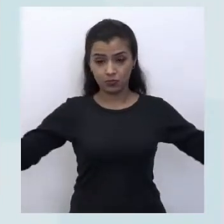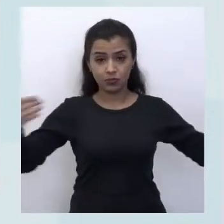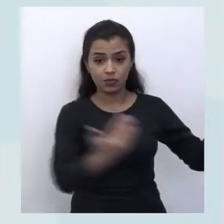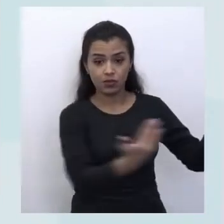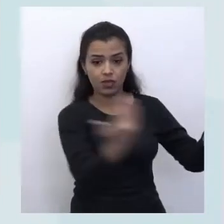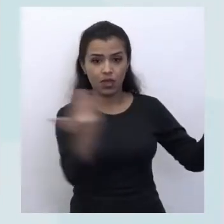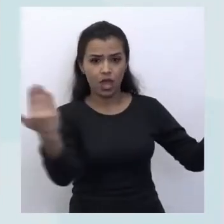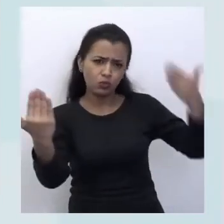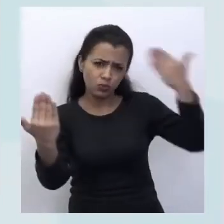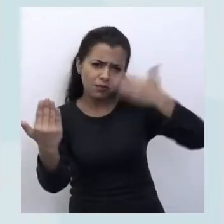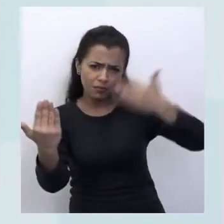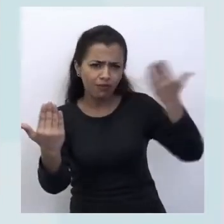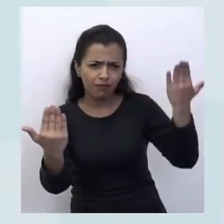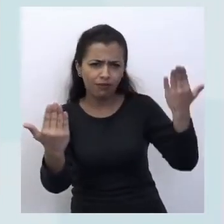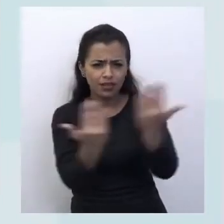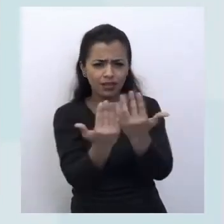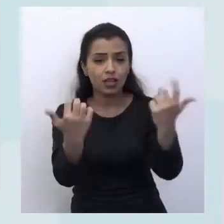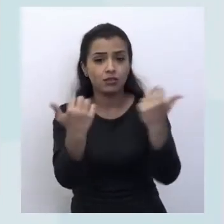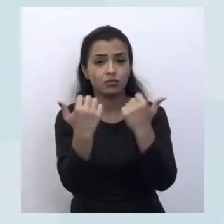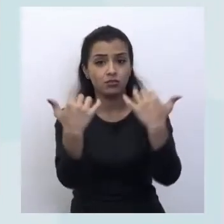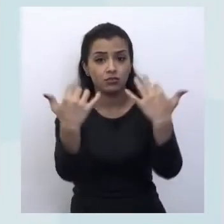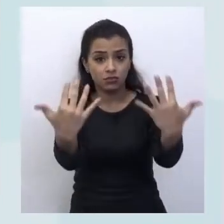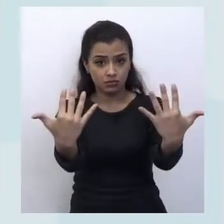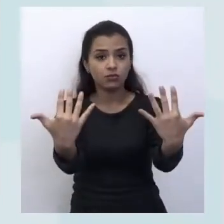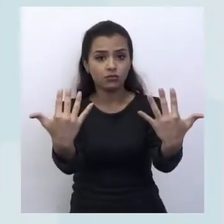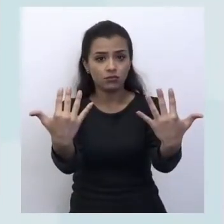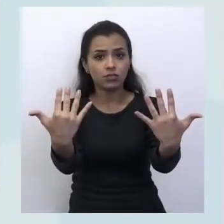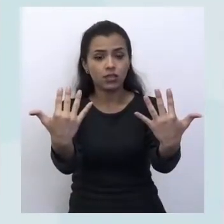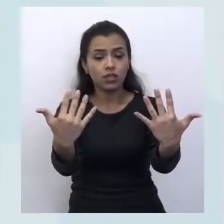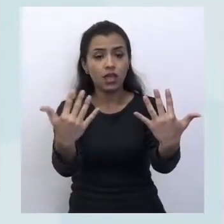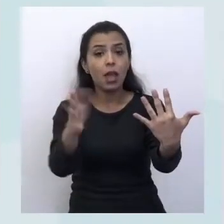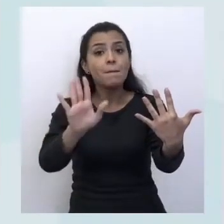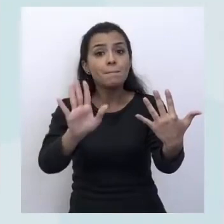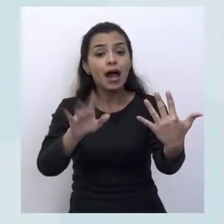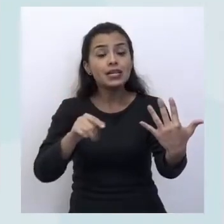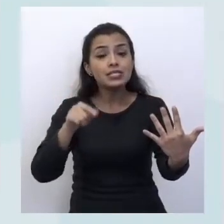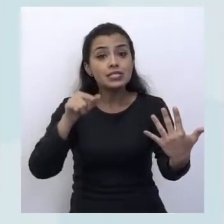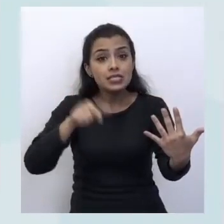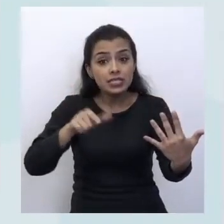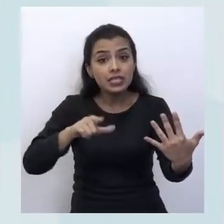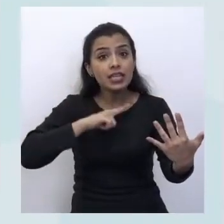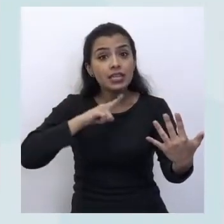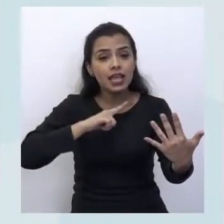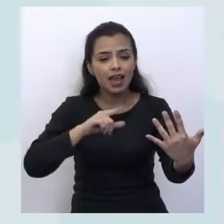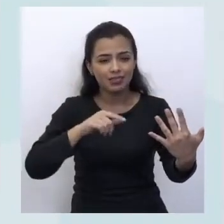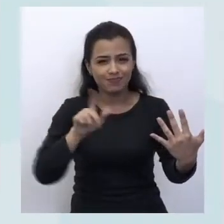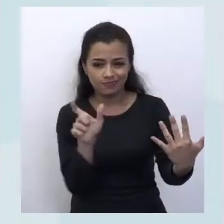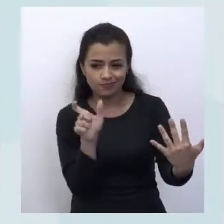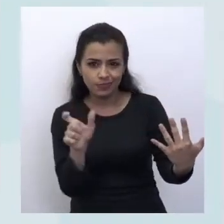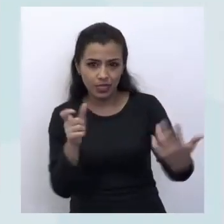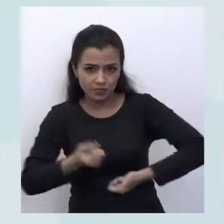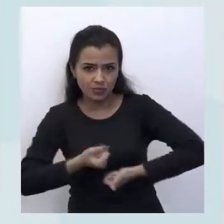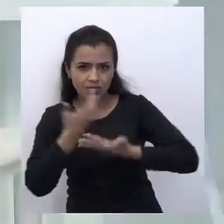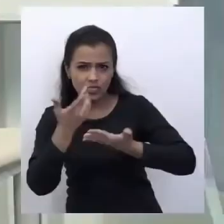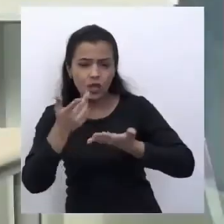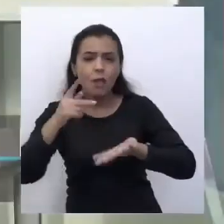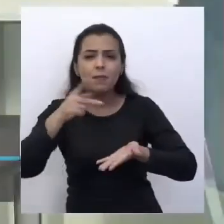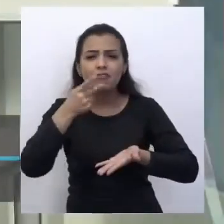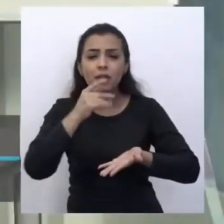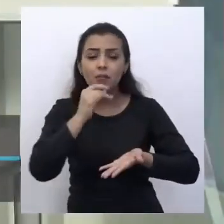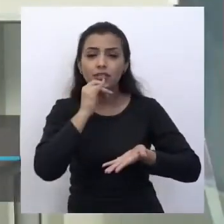personagens. Ou seja, trabalham a encenação interativa e a produção de textos coletivos. É aquela questão do ator